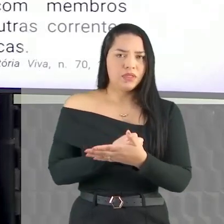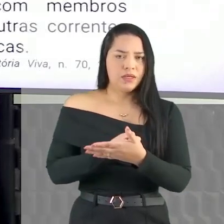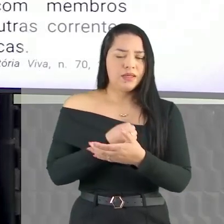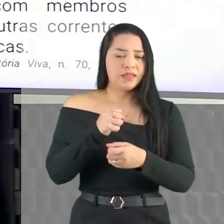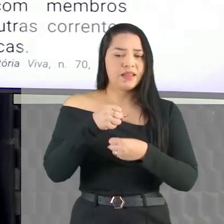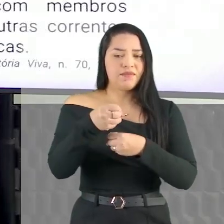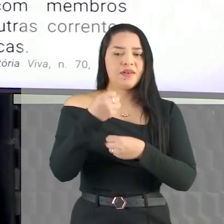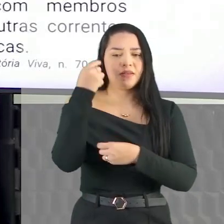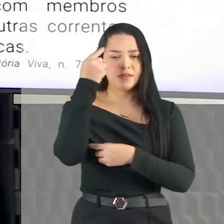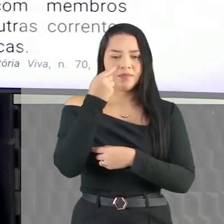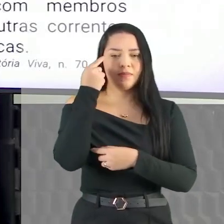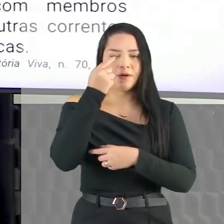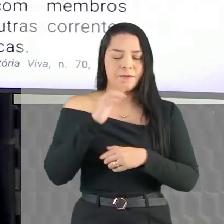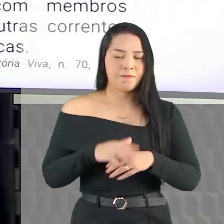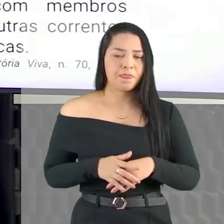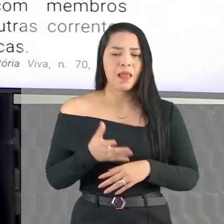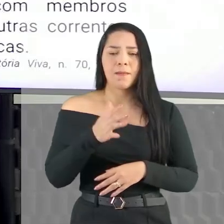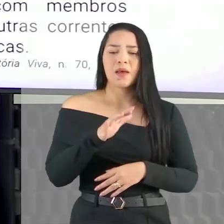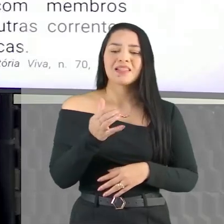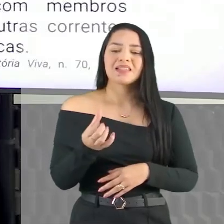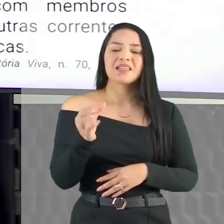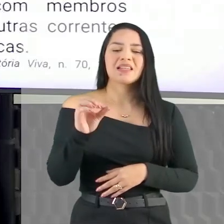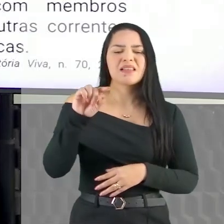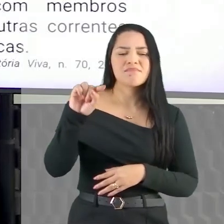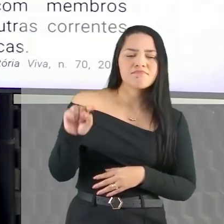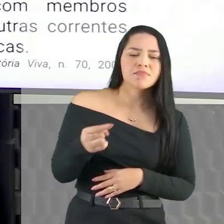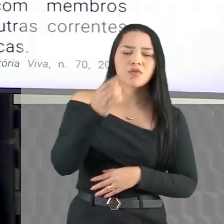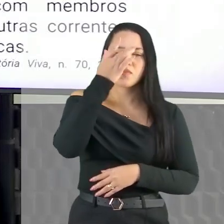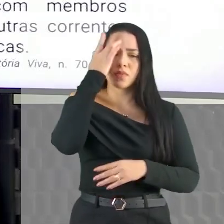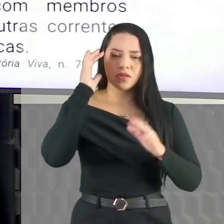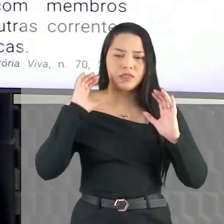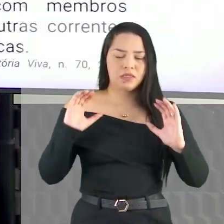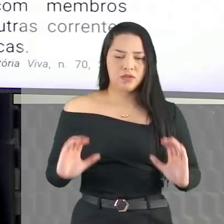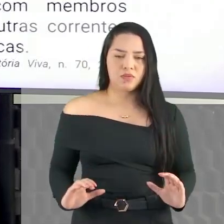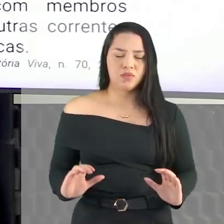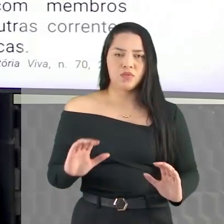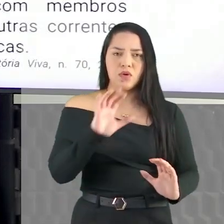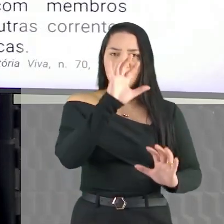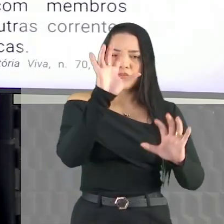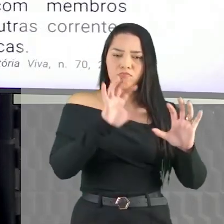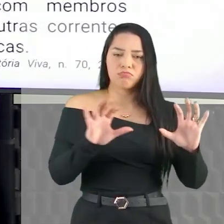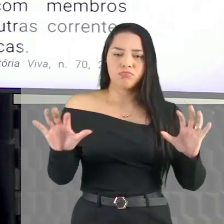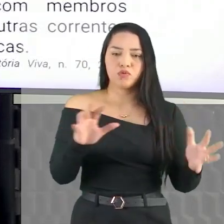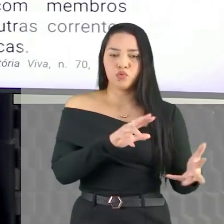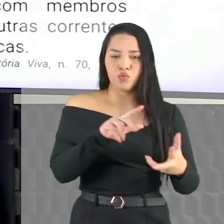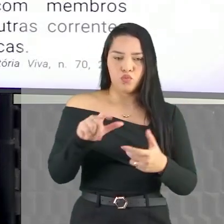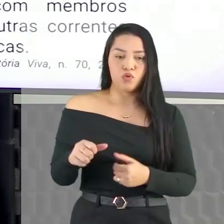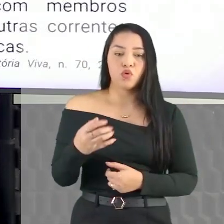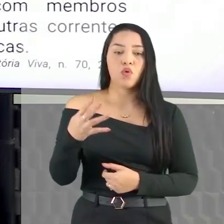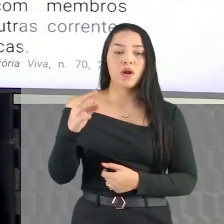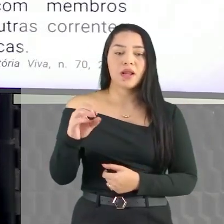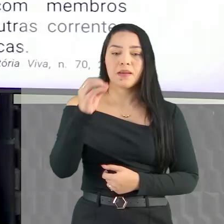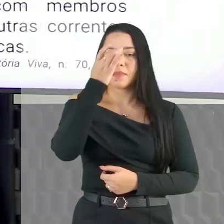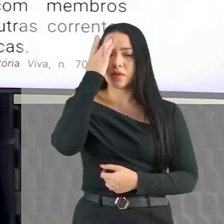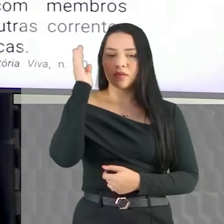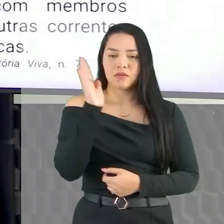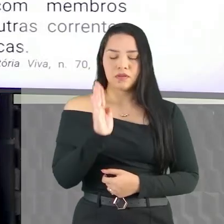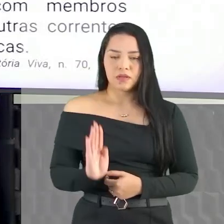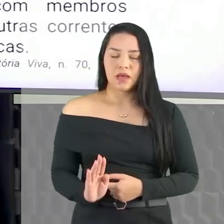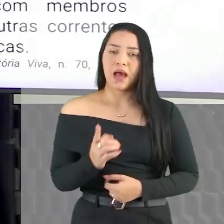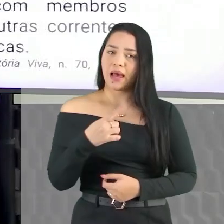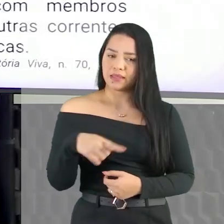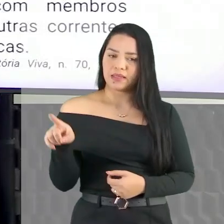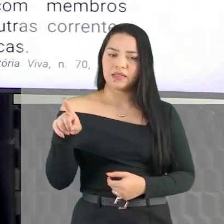Espanhola. Estima-se que cerca de 60 mil cidadãos de várias partes do mundo, incluindo 40 brasileiros, tenham se incorporado a